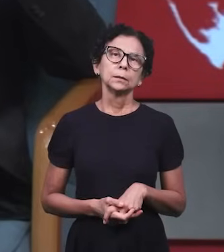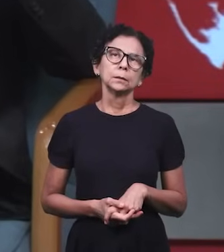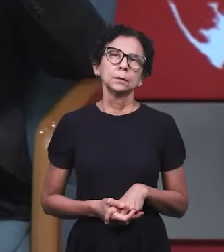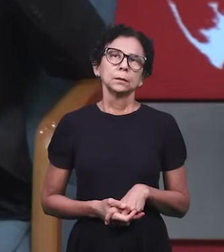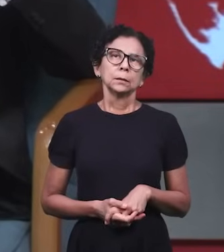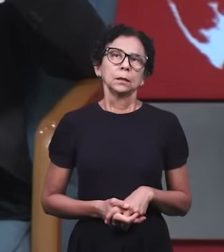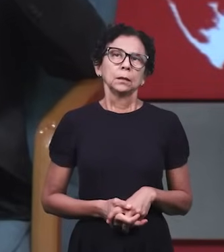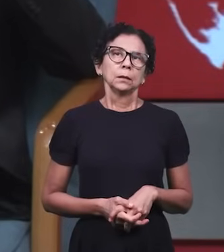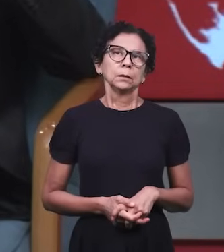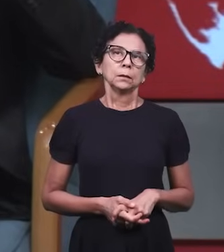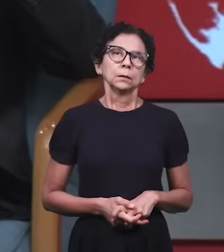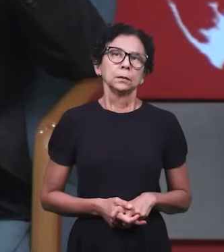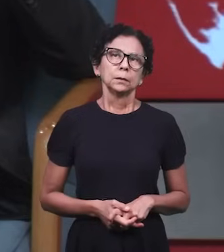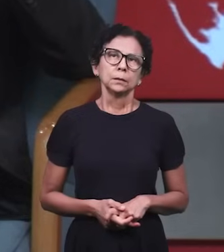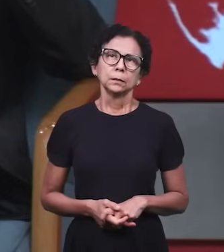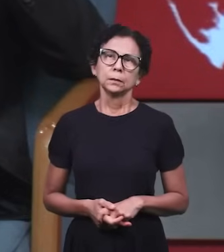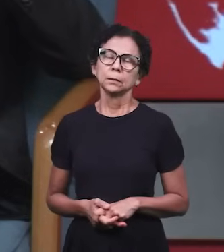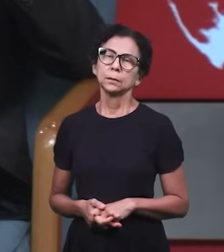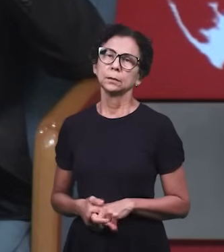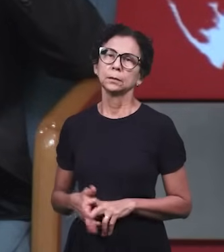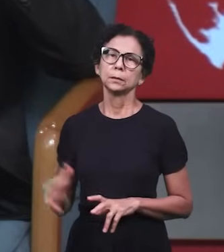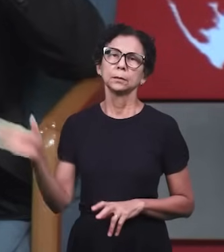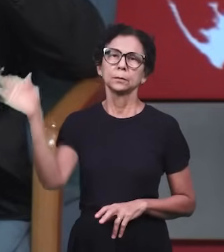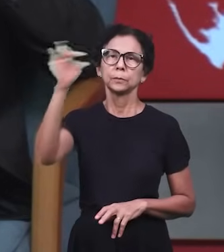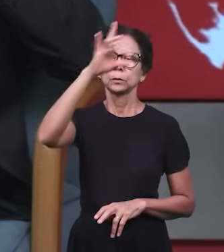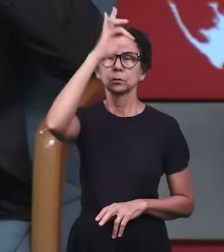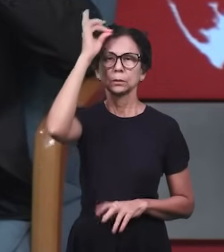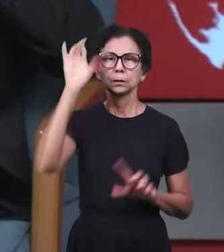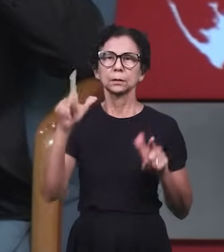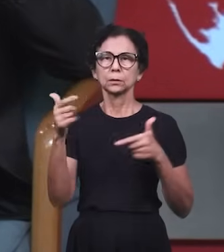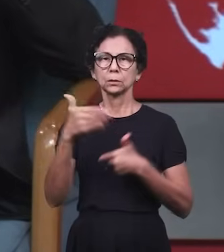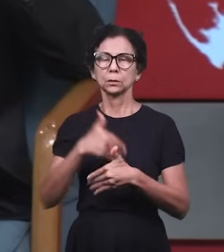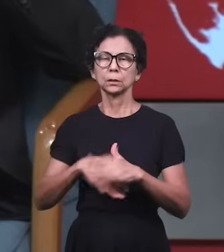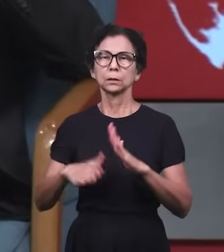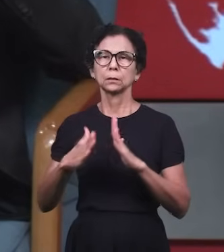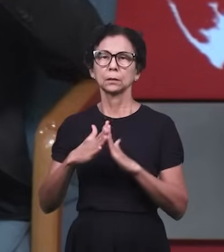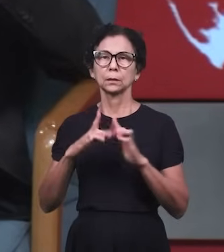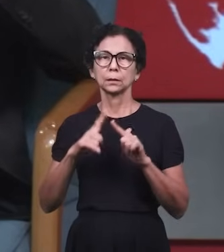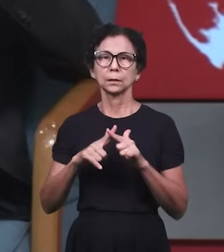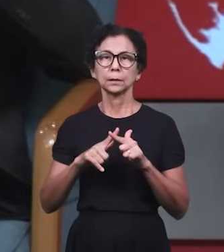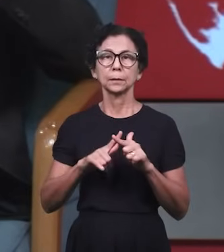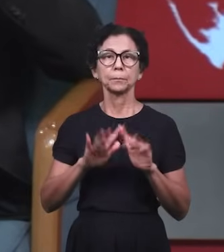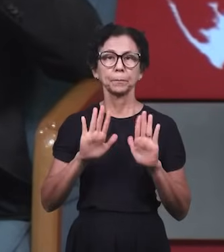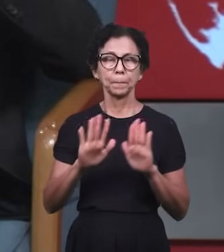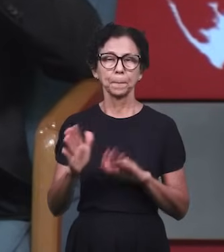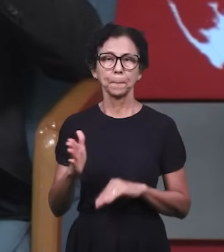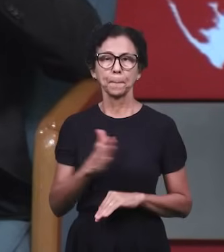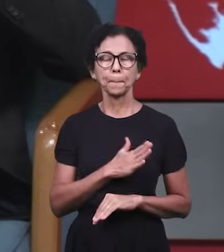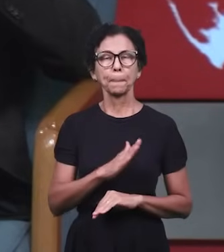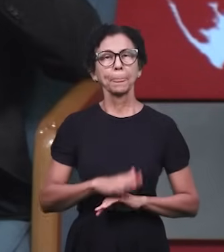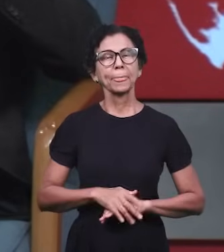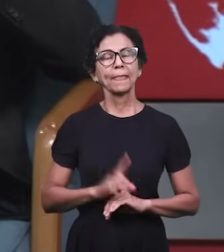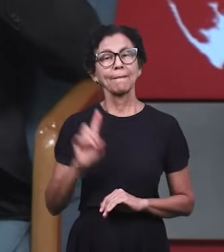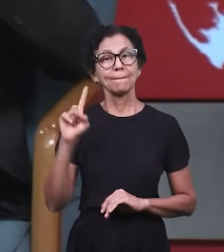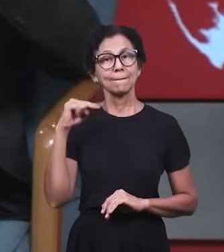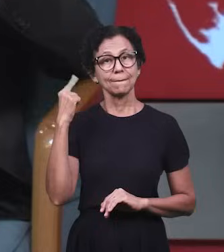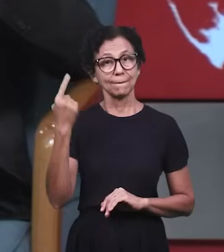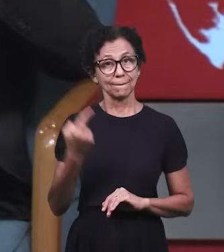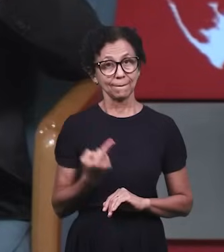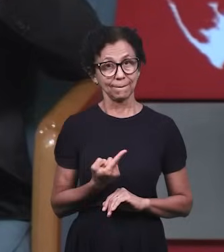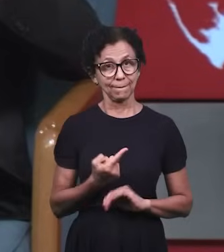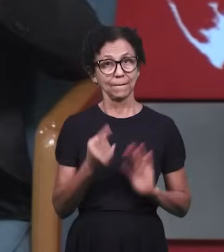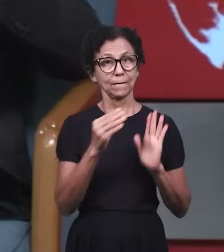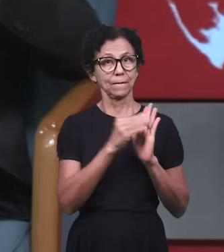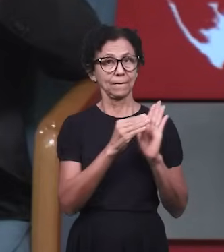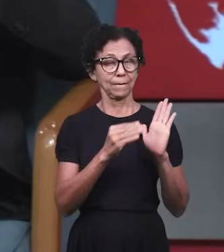aquilo que o Espírito Santo quer fazer dentro da igreja. Nós vamos continuar no próximo, mostrando